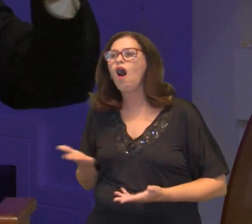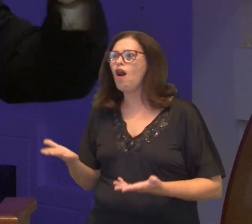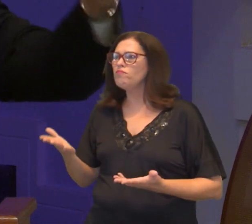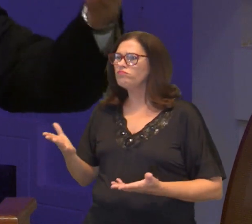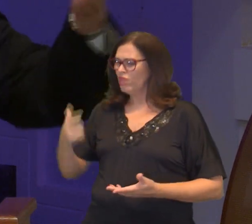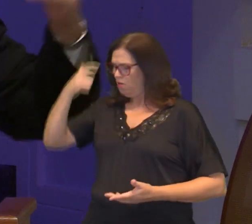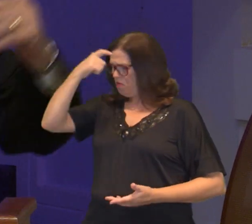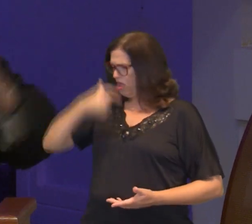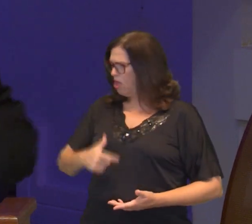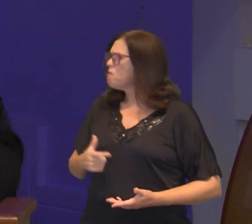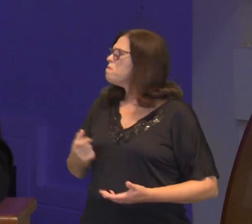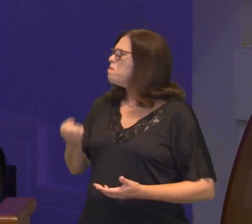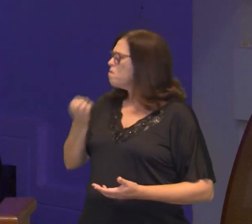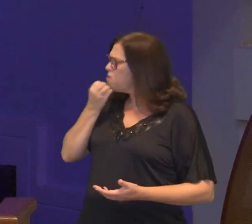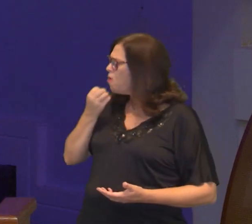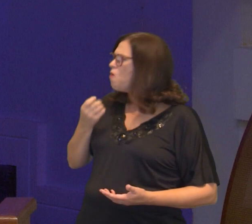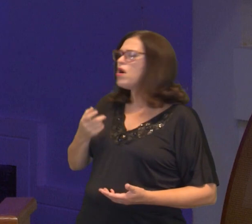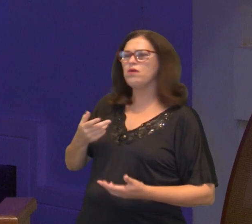boa pessoa.